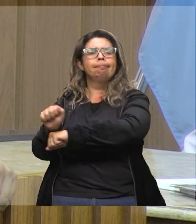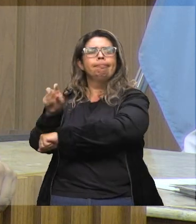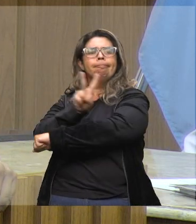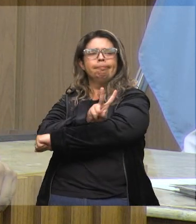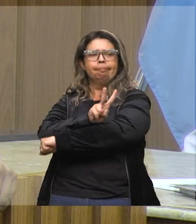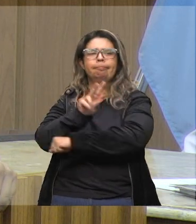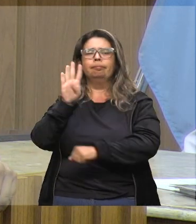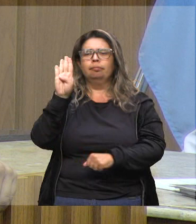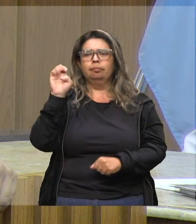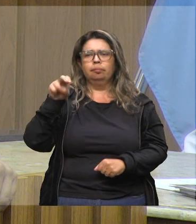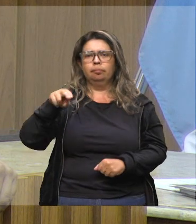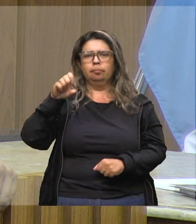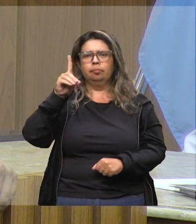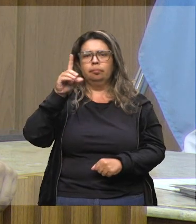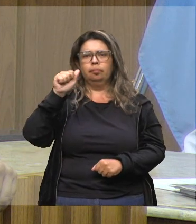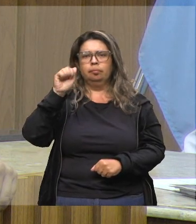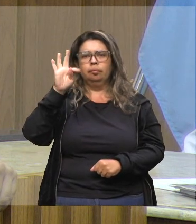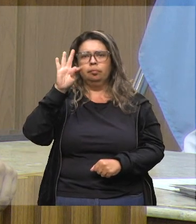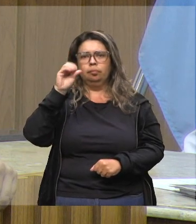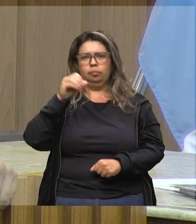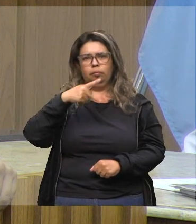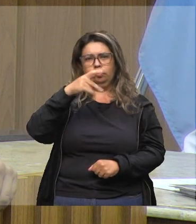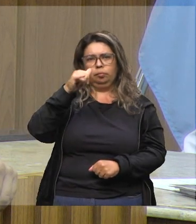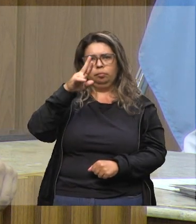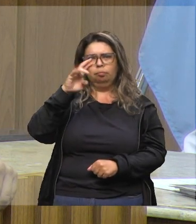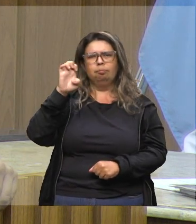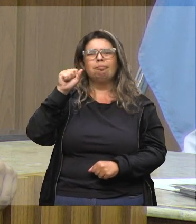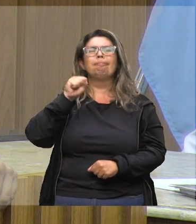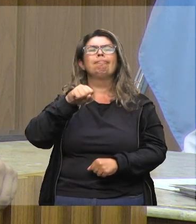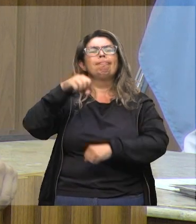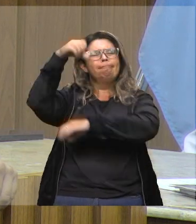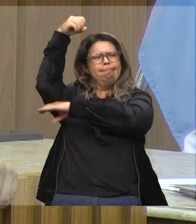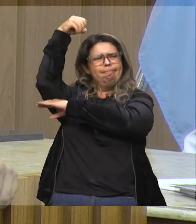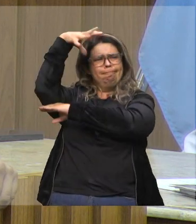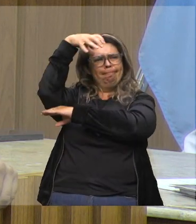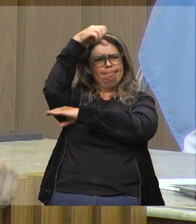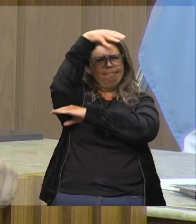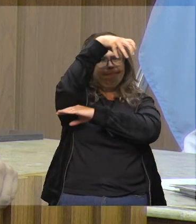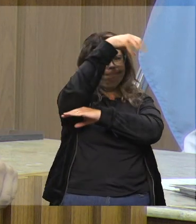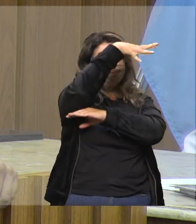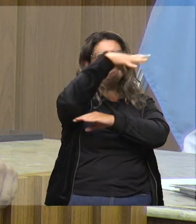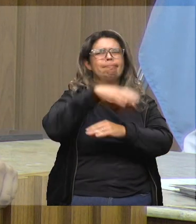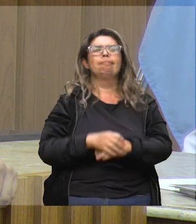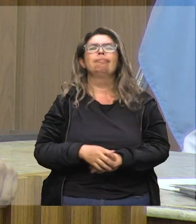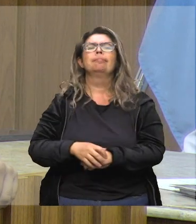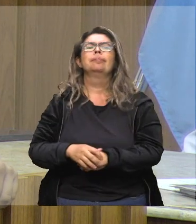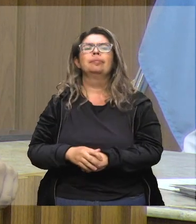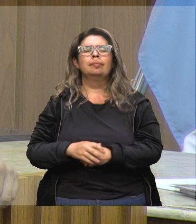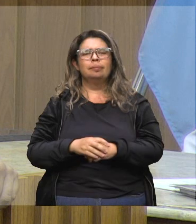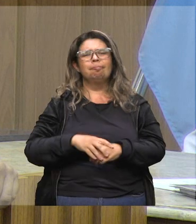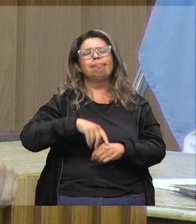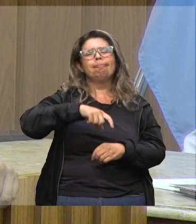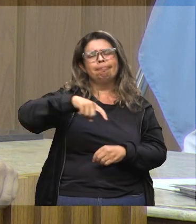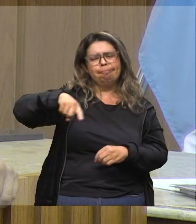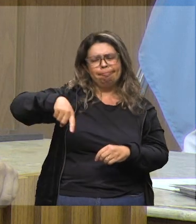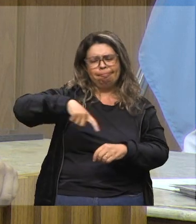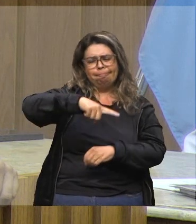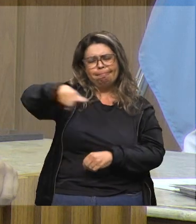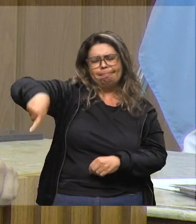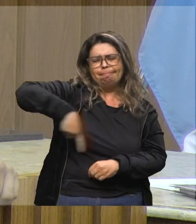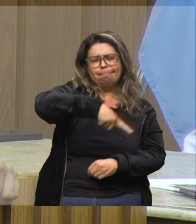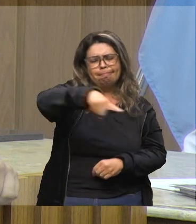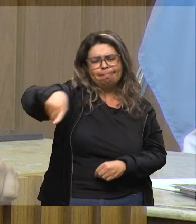da iluminação, dos buracos, né, da próxima rotatória em frente ao motel. Então, a gente pede